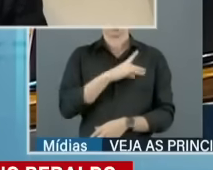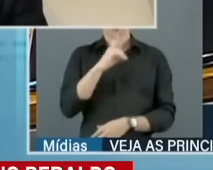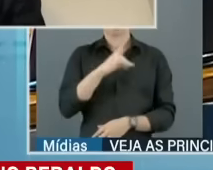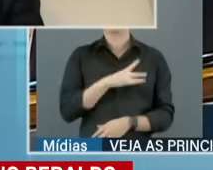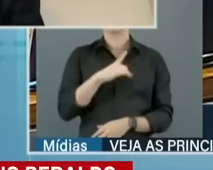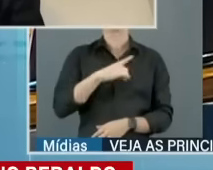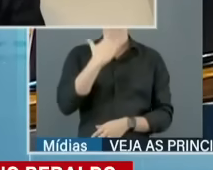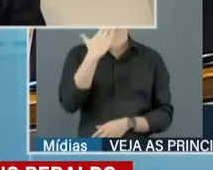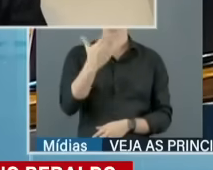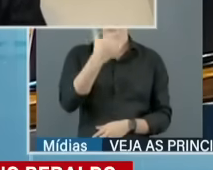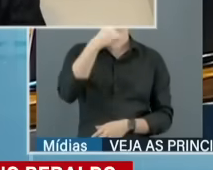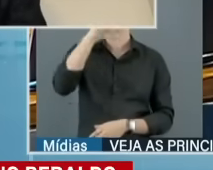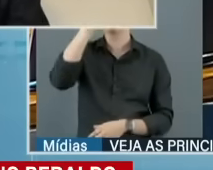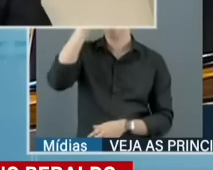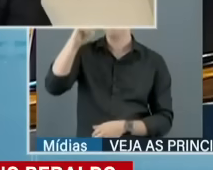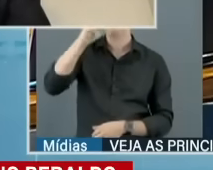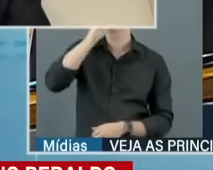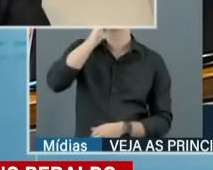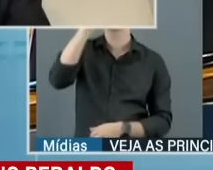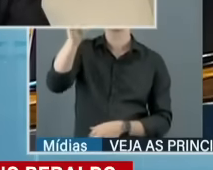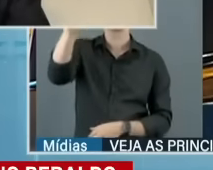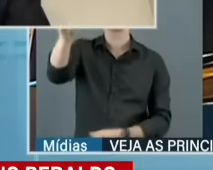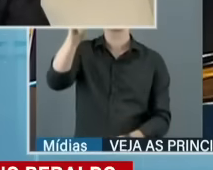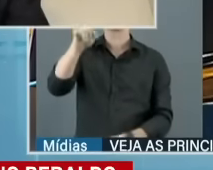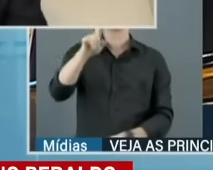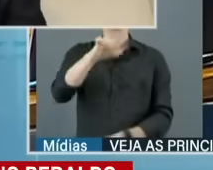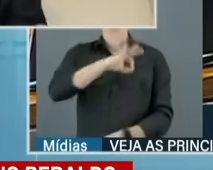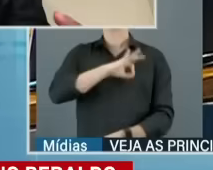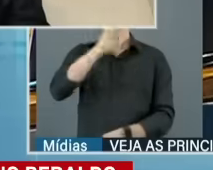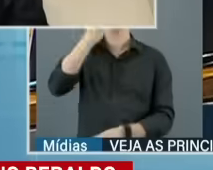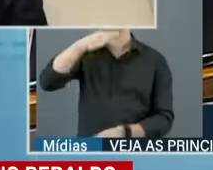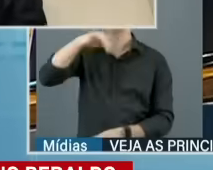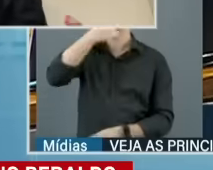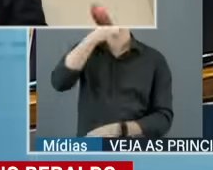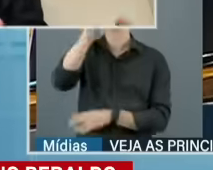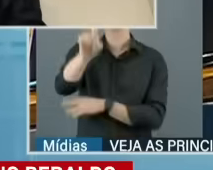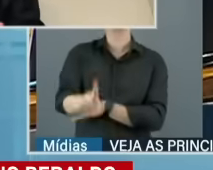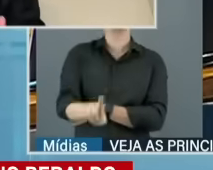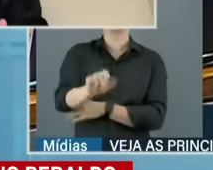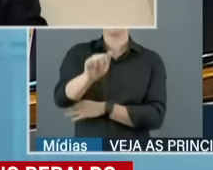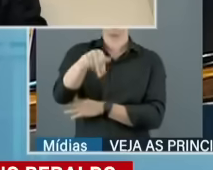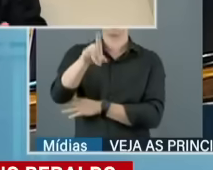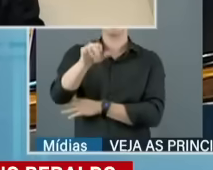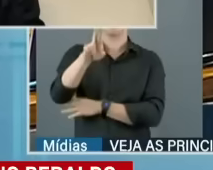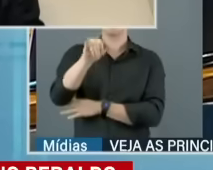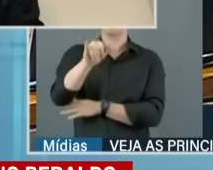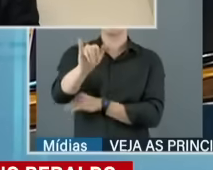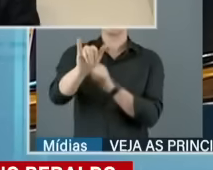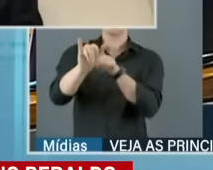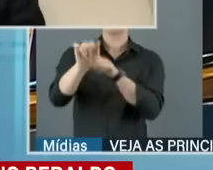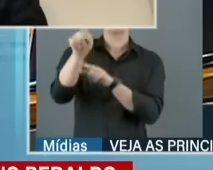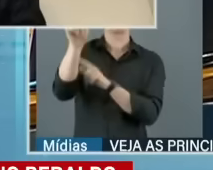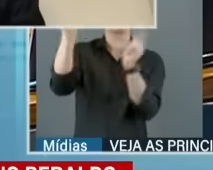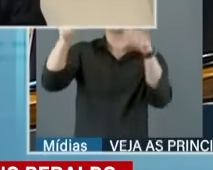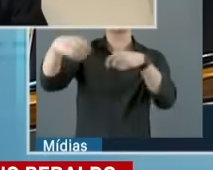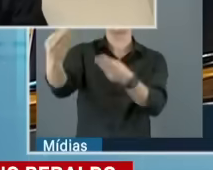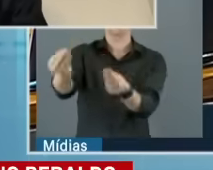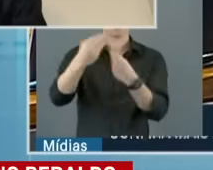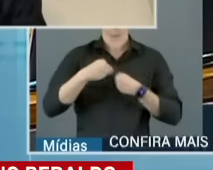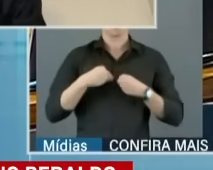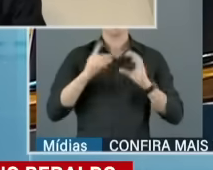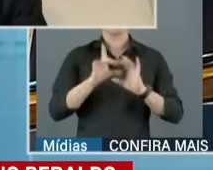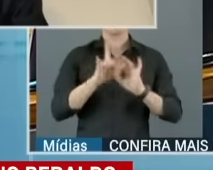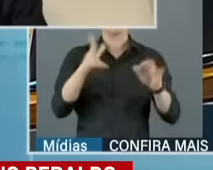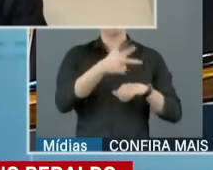séria deveria começar com o ato em si, para que depois fosse indo atrás das pessoas envolvidas. Então, essa